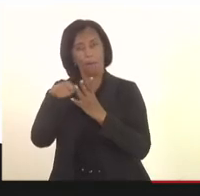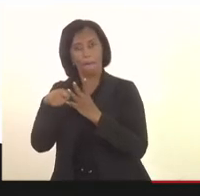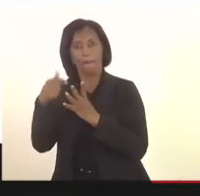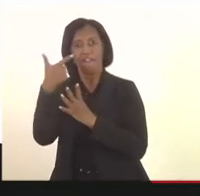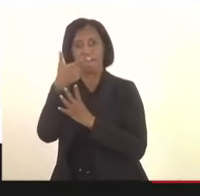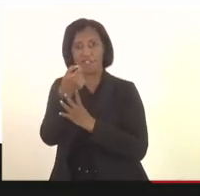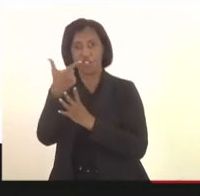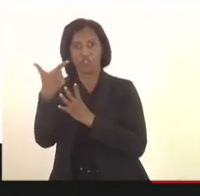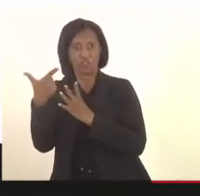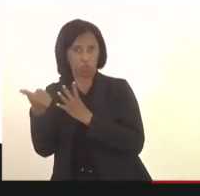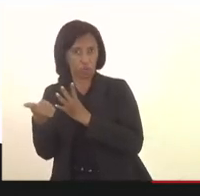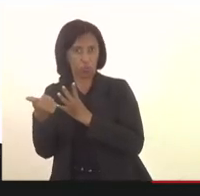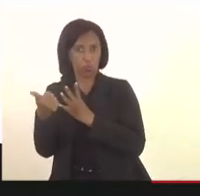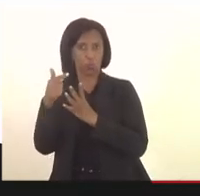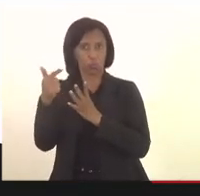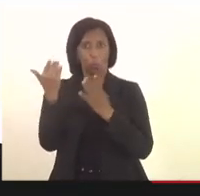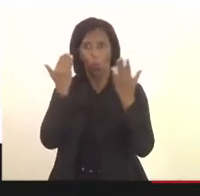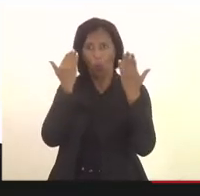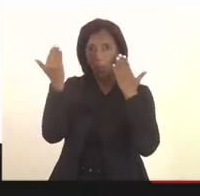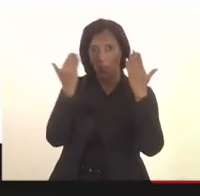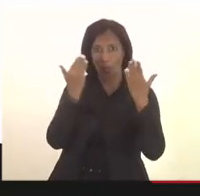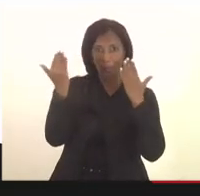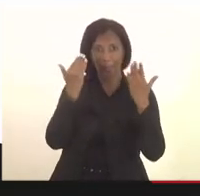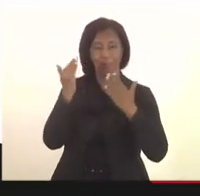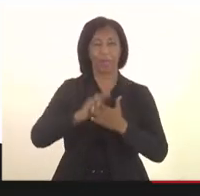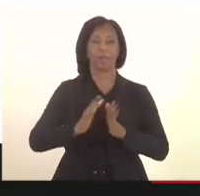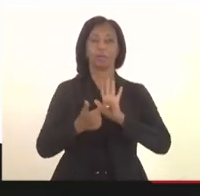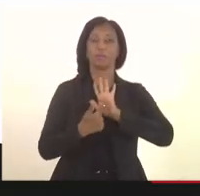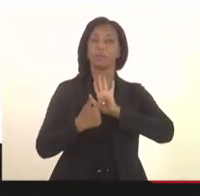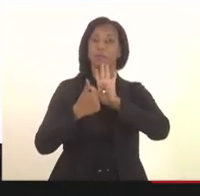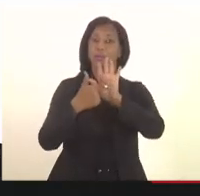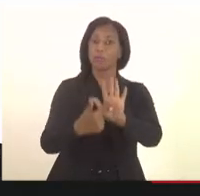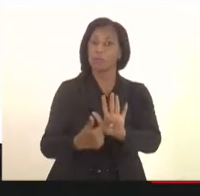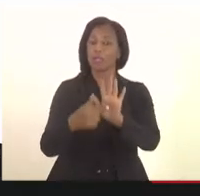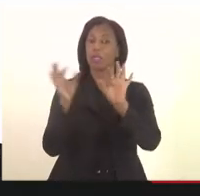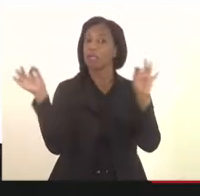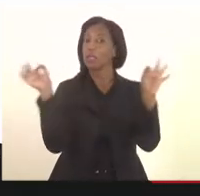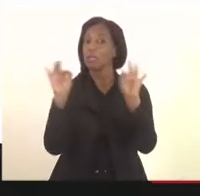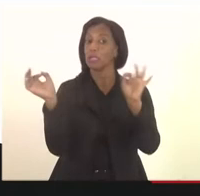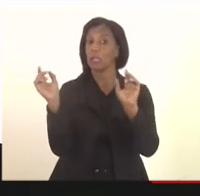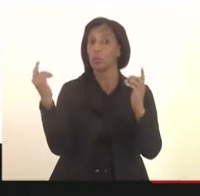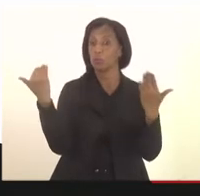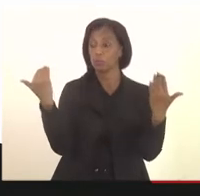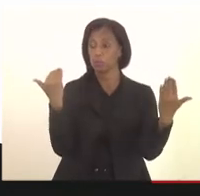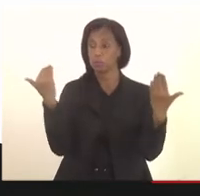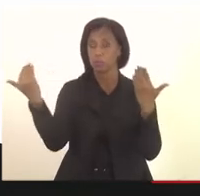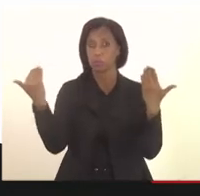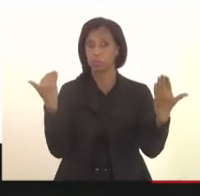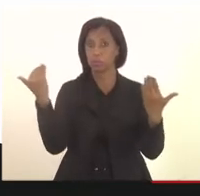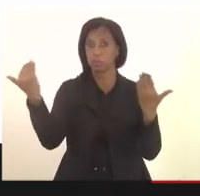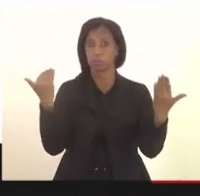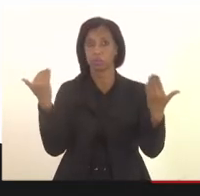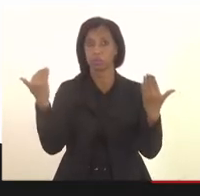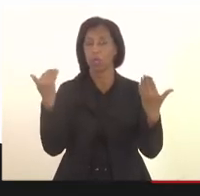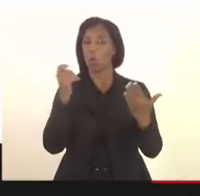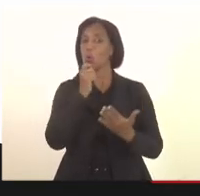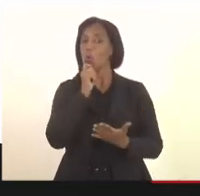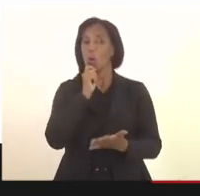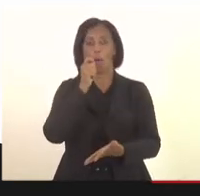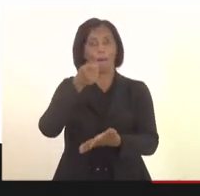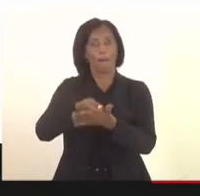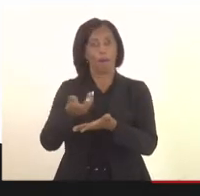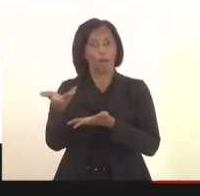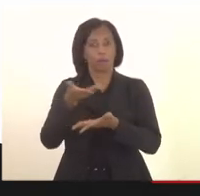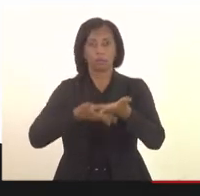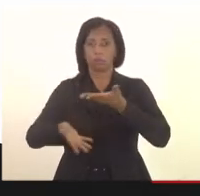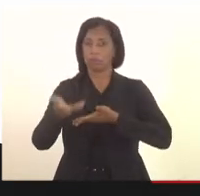elucidar aqui através desse slide, foi para mostrar que nem em nenhum dos dois trimestres nós tivemos o pagamento de participação